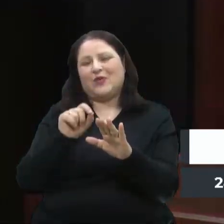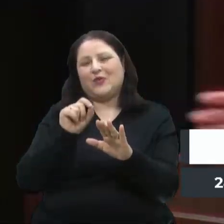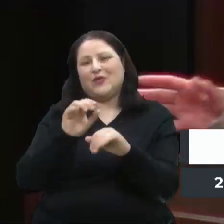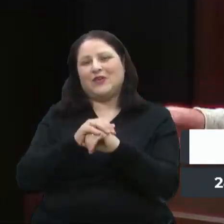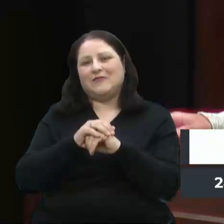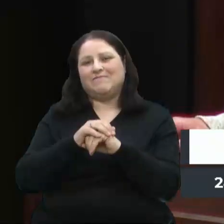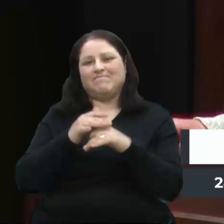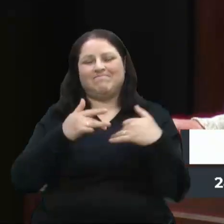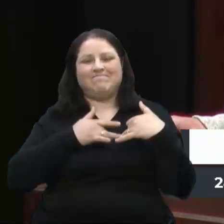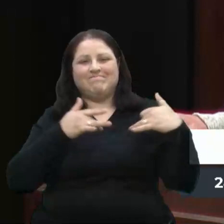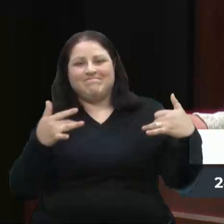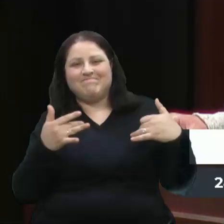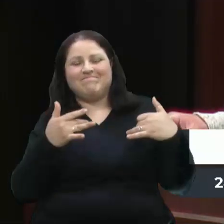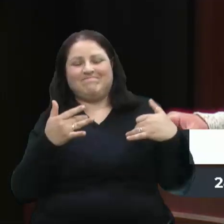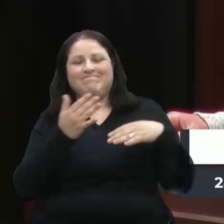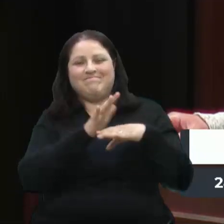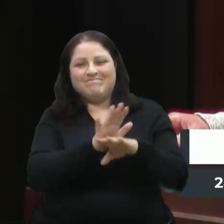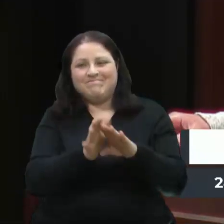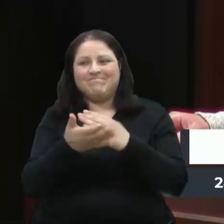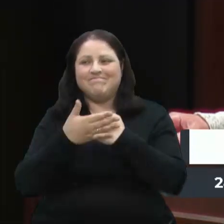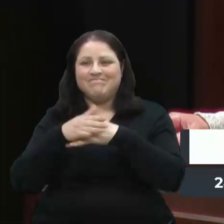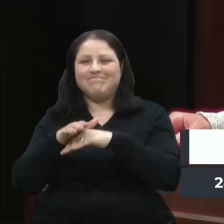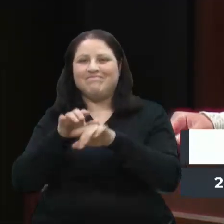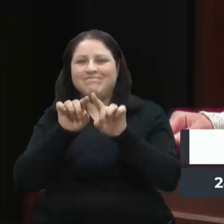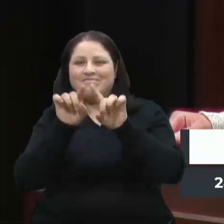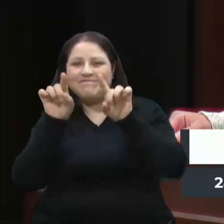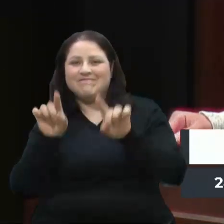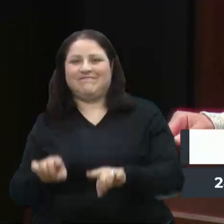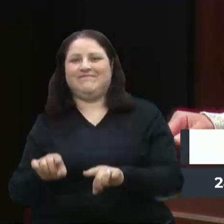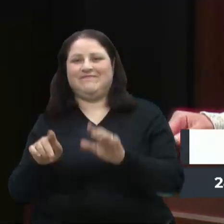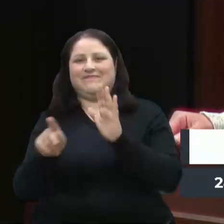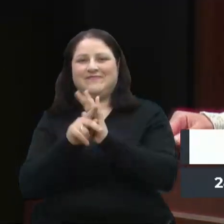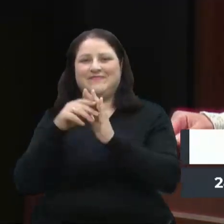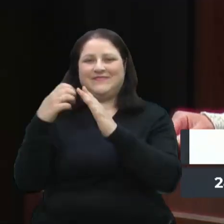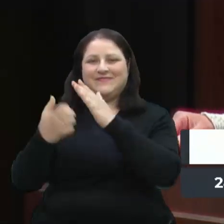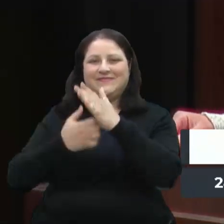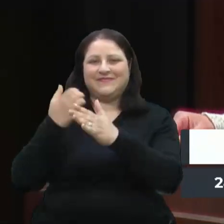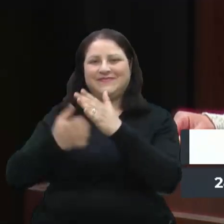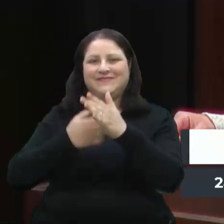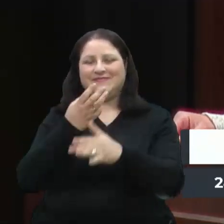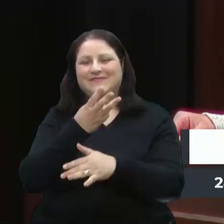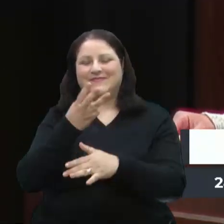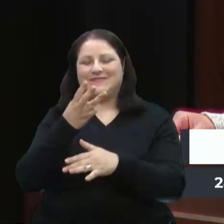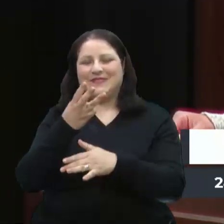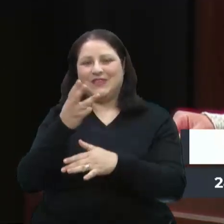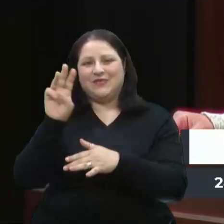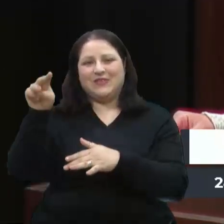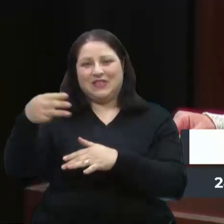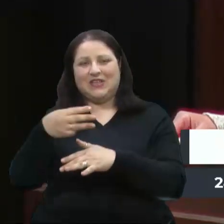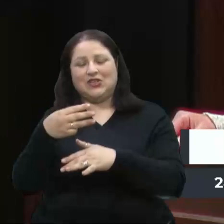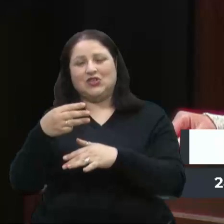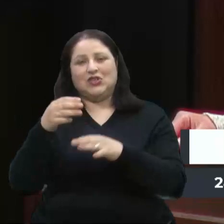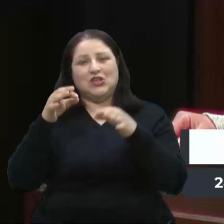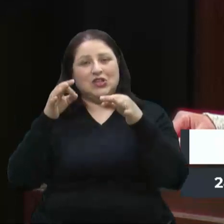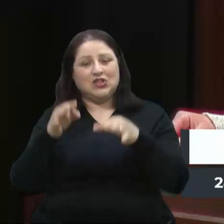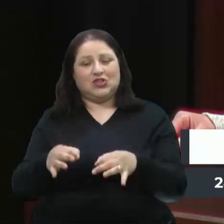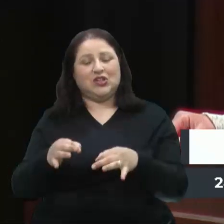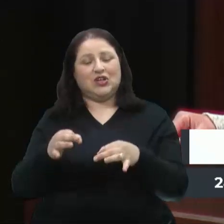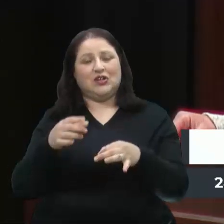minha solidariedade aos colaboradores da empresa que de forma legítima fizeram a